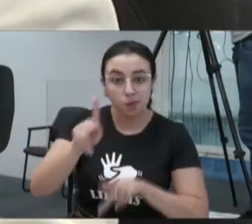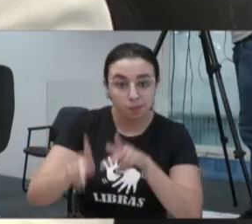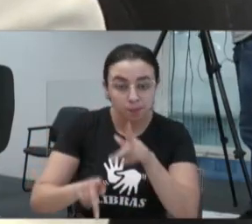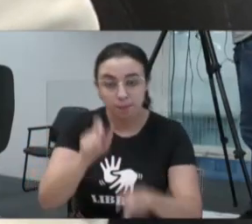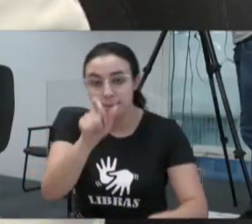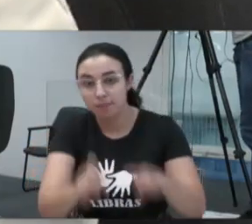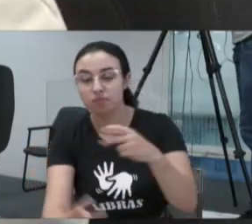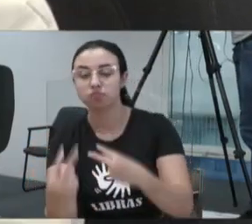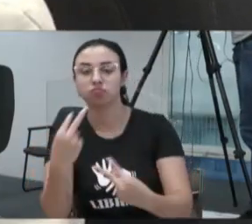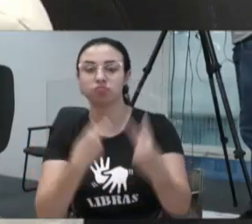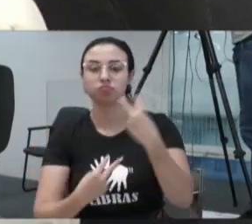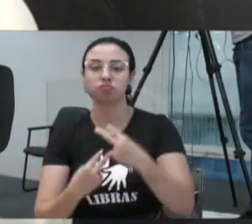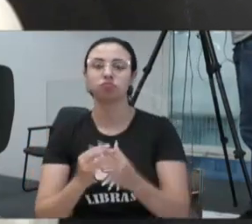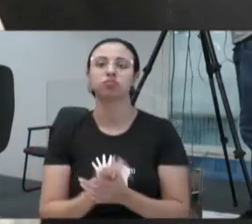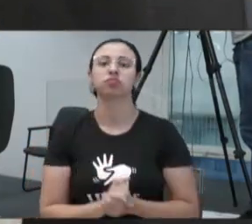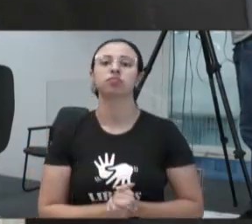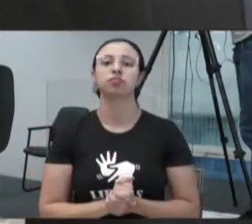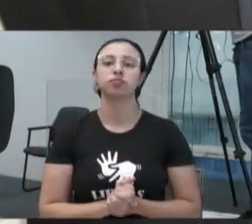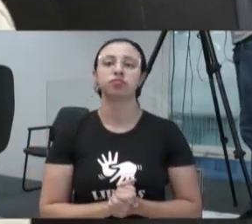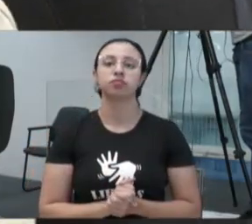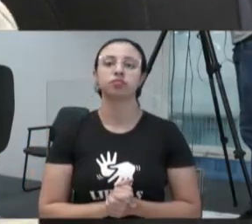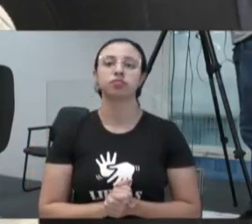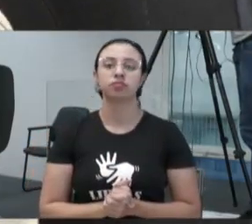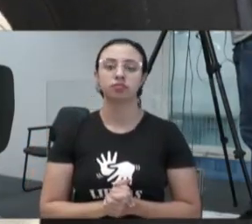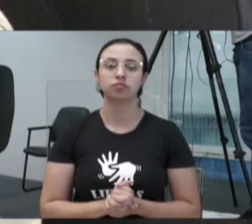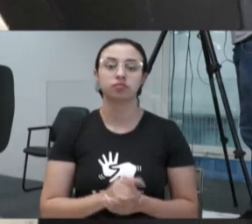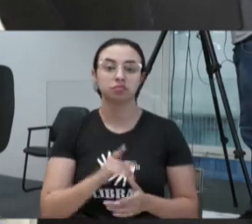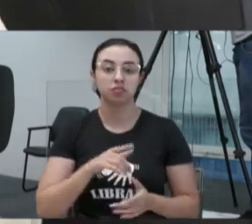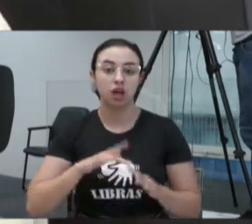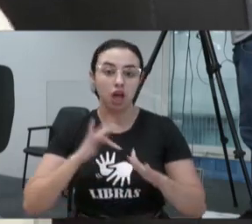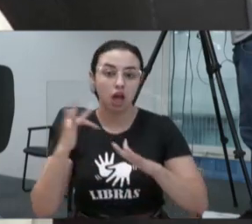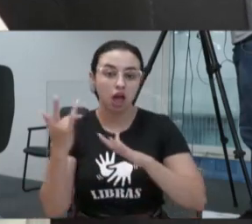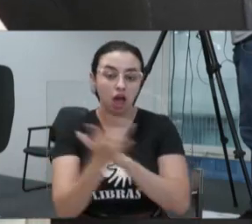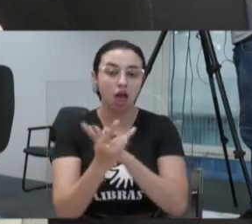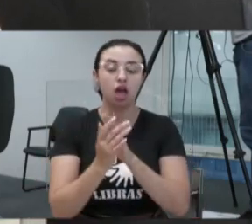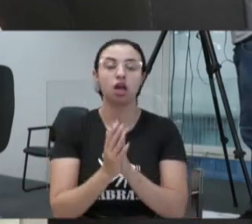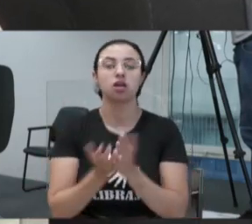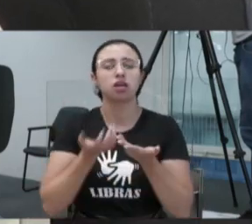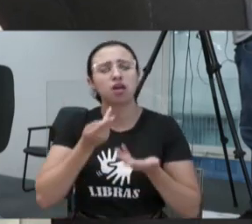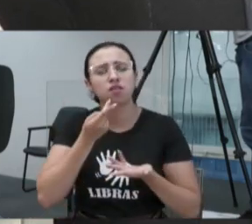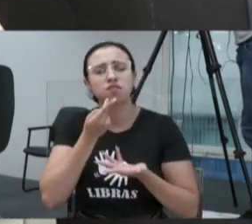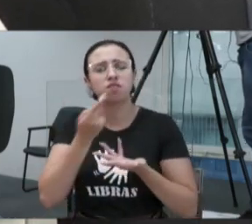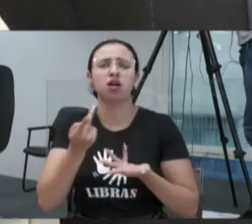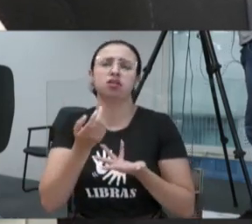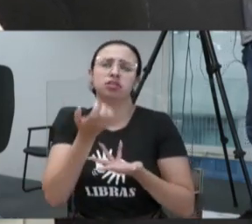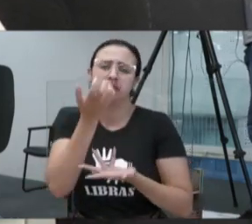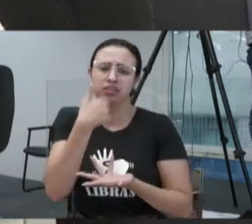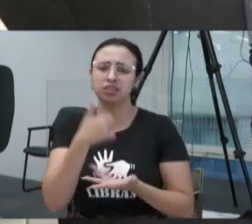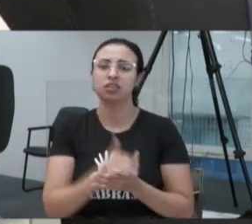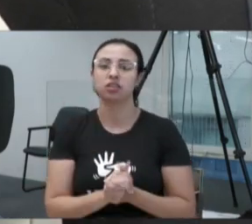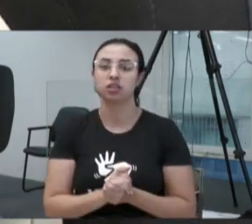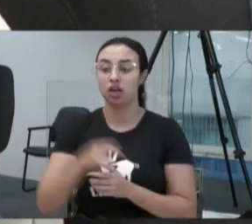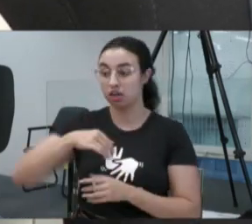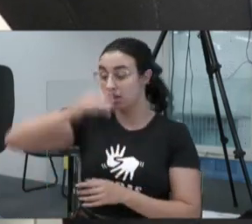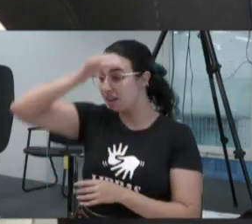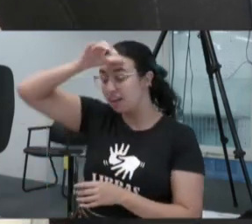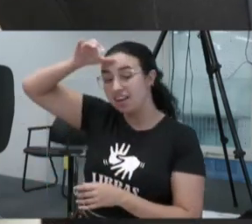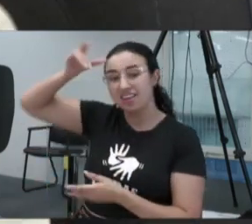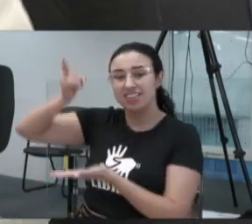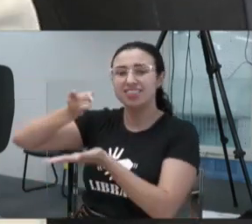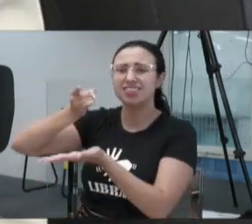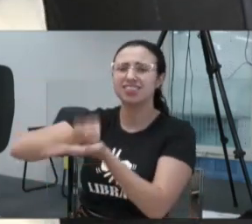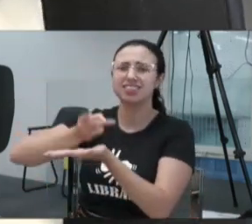nos acompanha, poucos acompanham aí nossos canais de comunicações, quero falar com você mesmo, falou com propriedade. Essa casa sempre aqui, ela